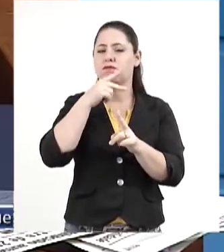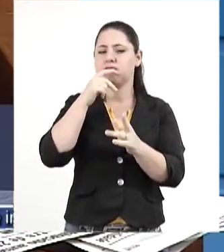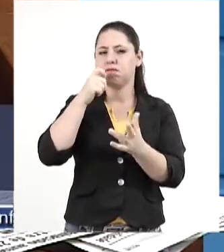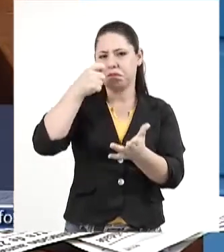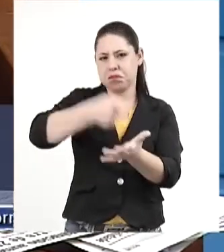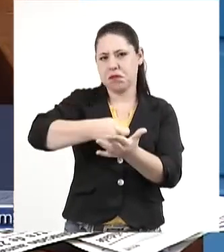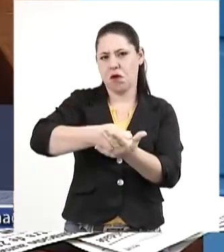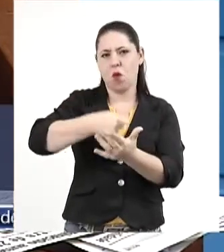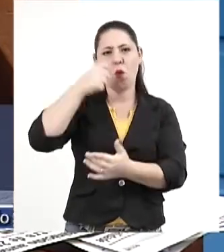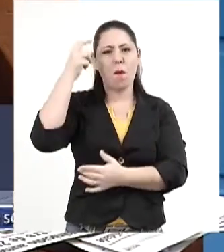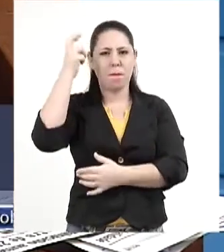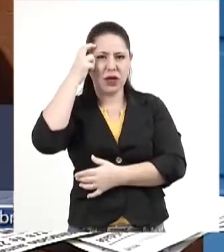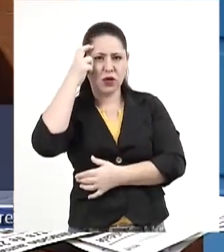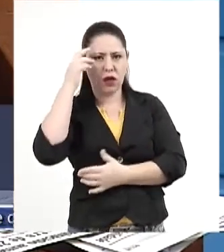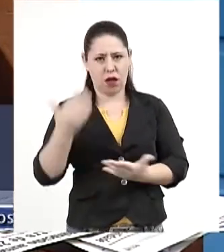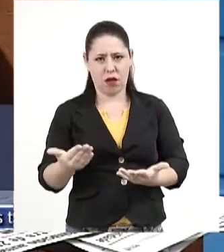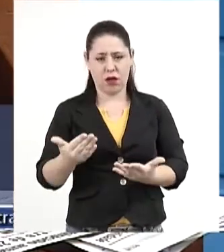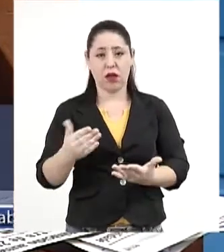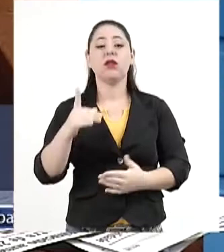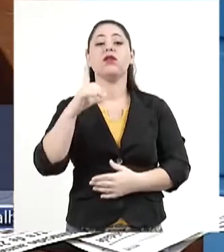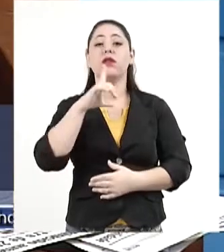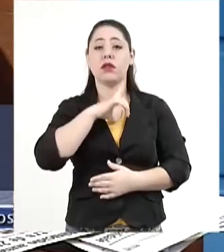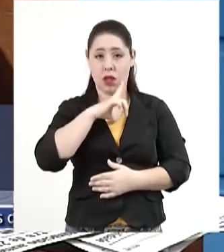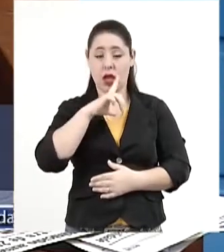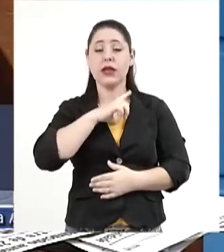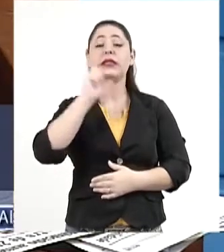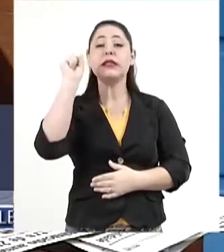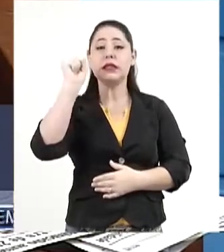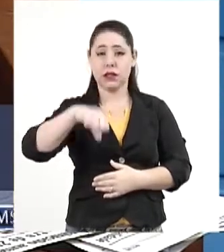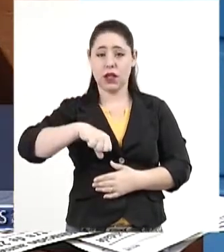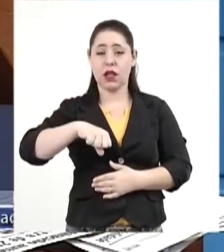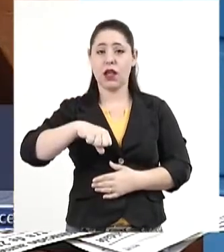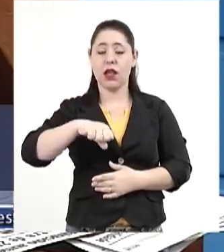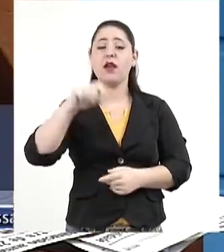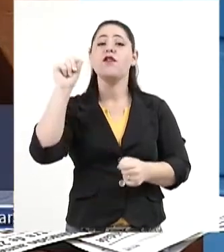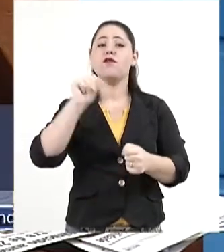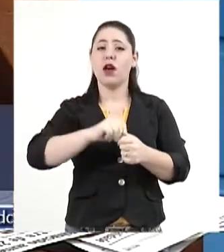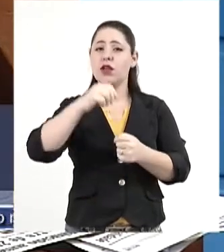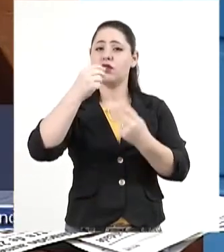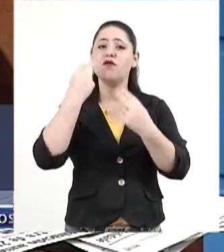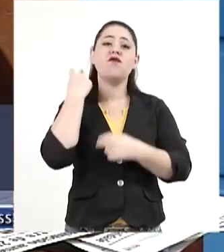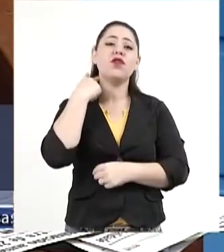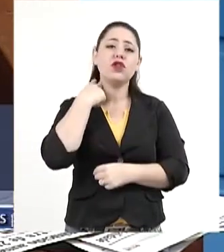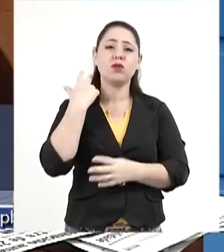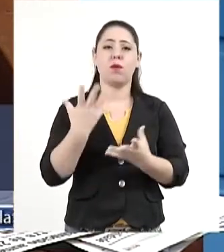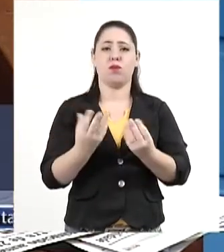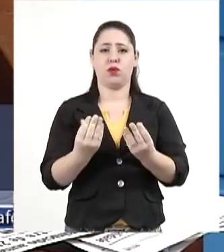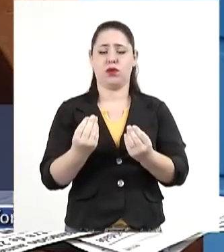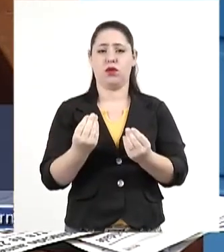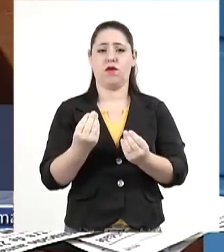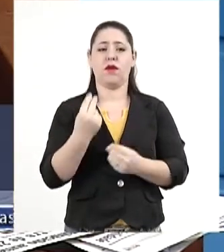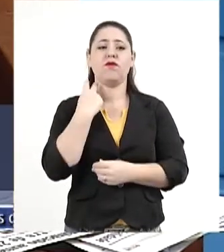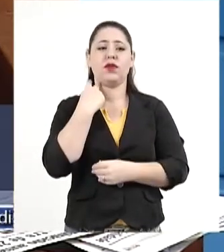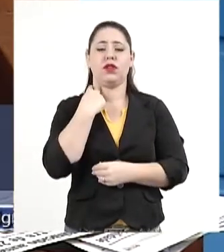cultura machista existe e faz muitas vítimas,